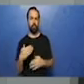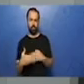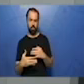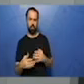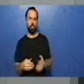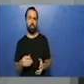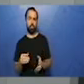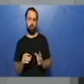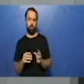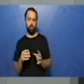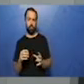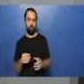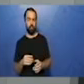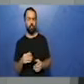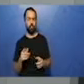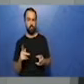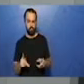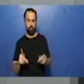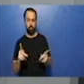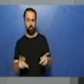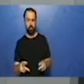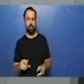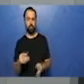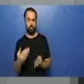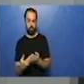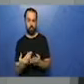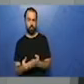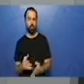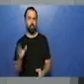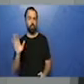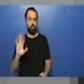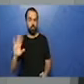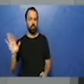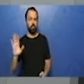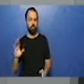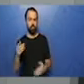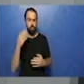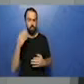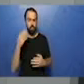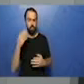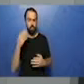Eu desejo a vocês bons estudos e até a nossa próxima aula.